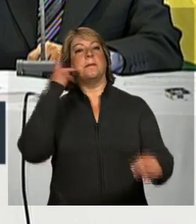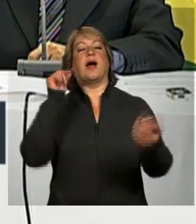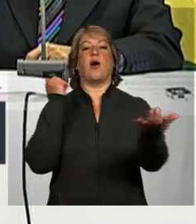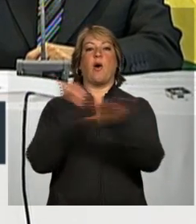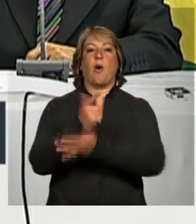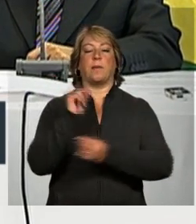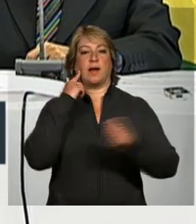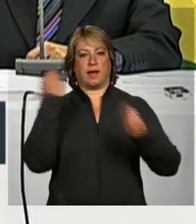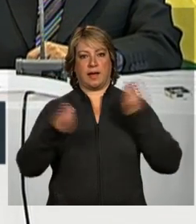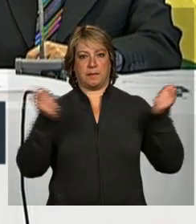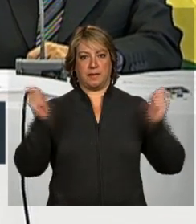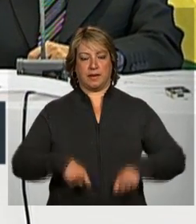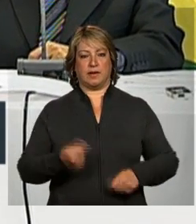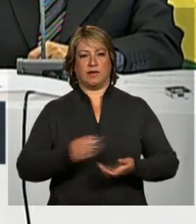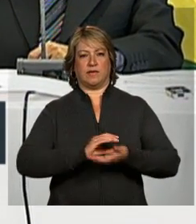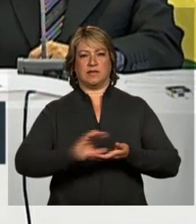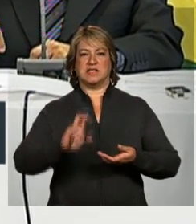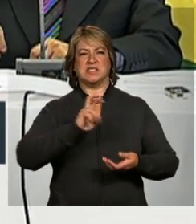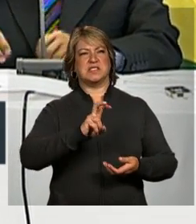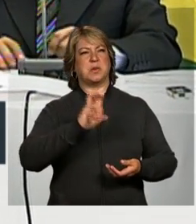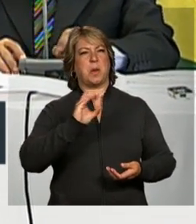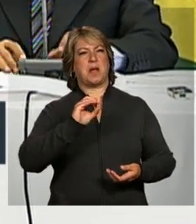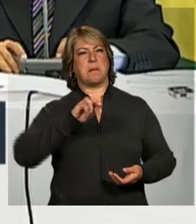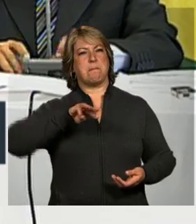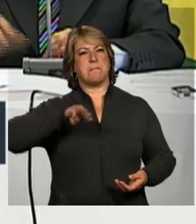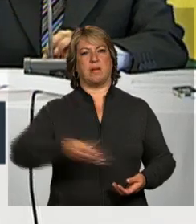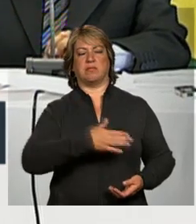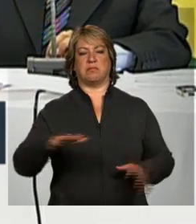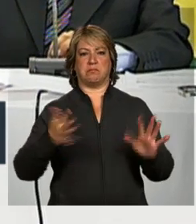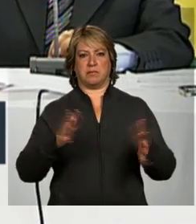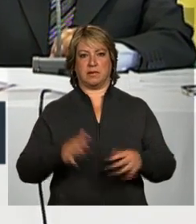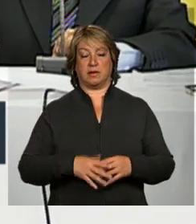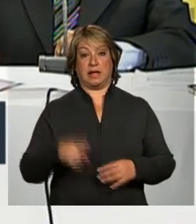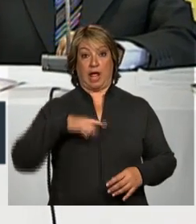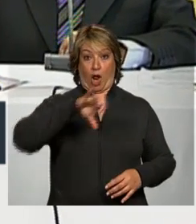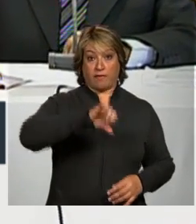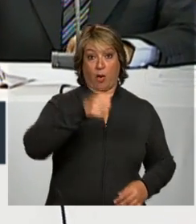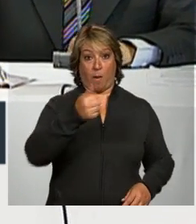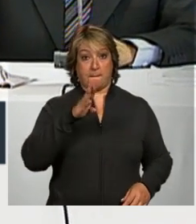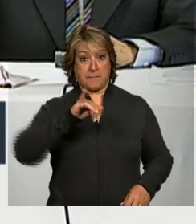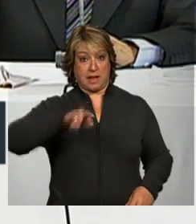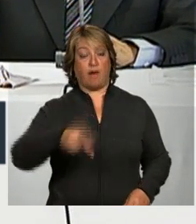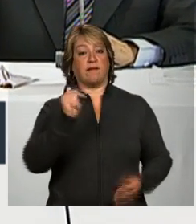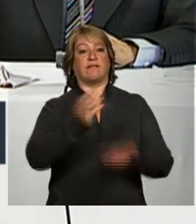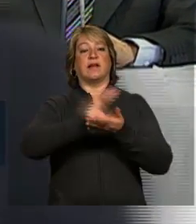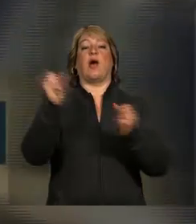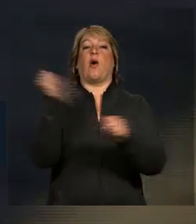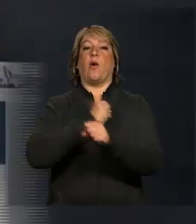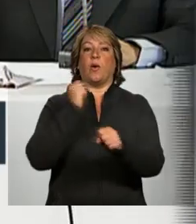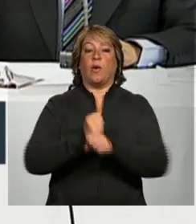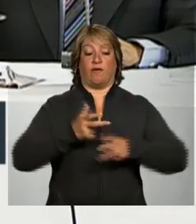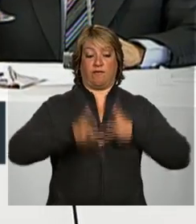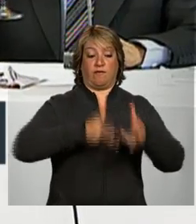quer dizer os investimentos nos 5 anos São 50 e tantos bilhões né 91 bilhões é o que vai investir para construir as ferrovias e